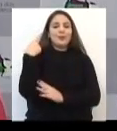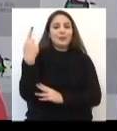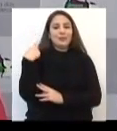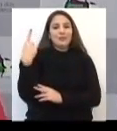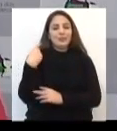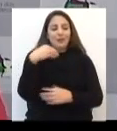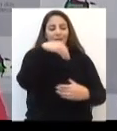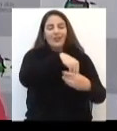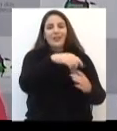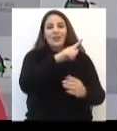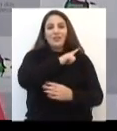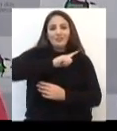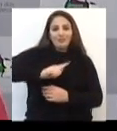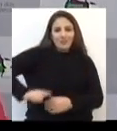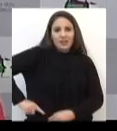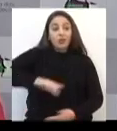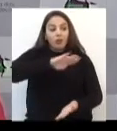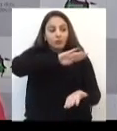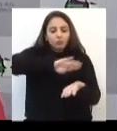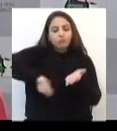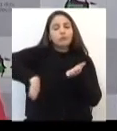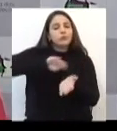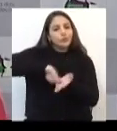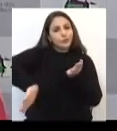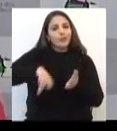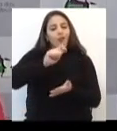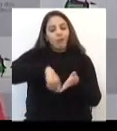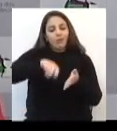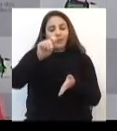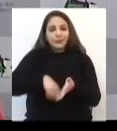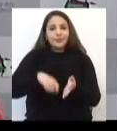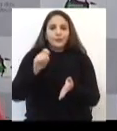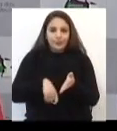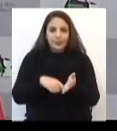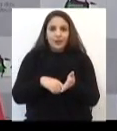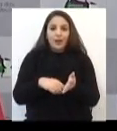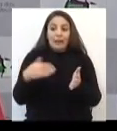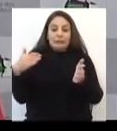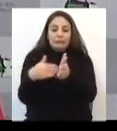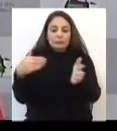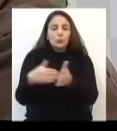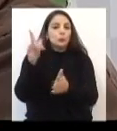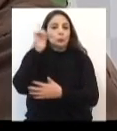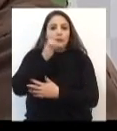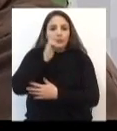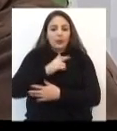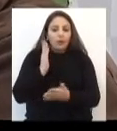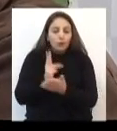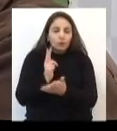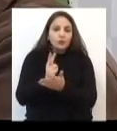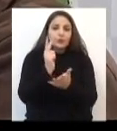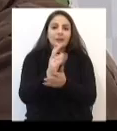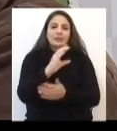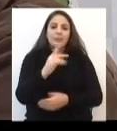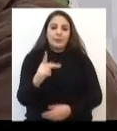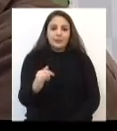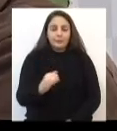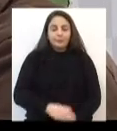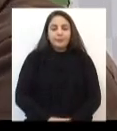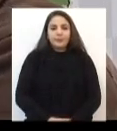do governo, retiram as suas assinaturas, impossibilitando dar continuidade ao procedimento da CPI. Ainda na tribuna,